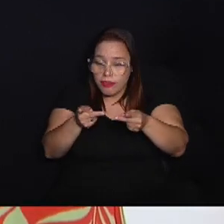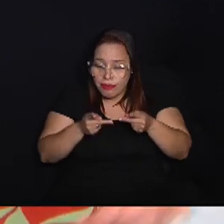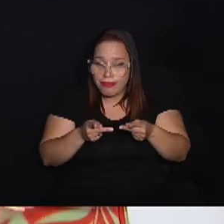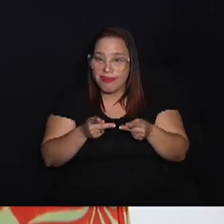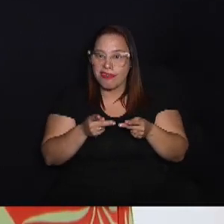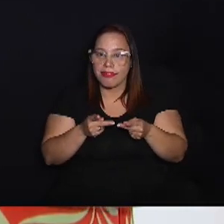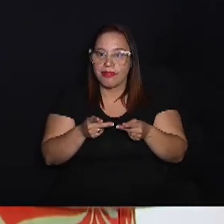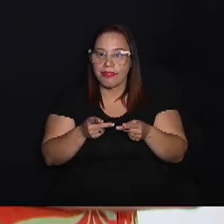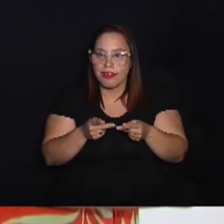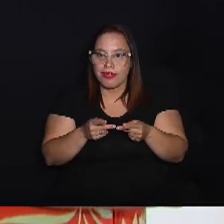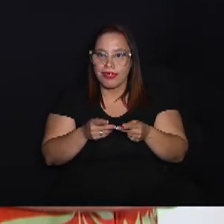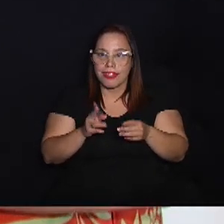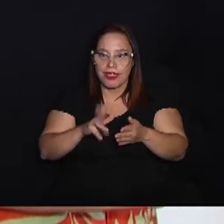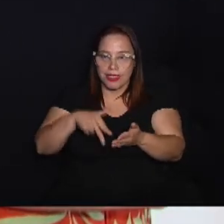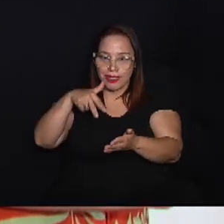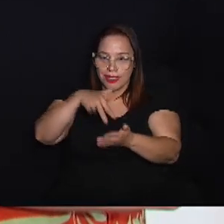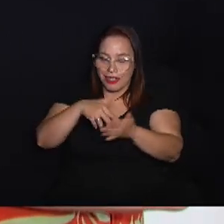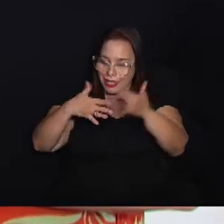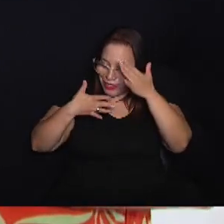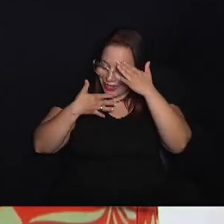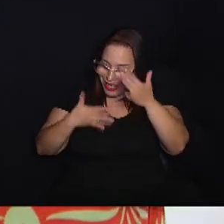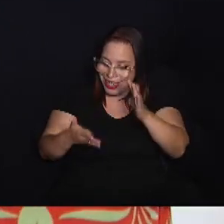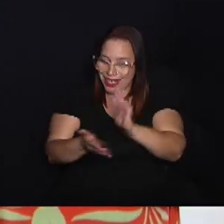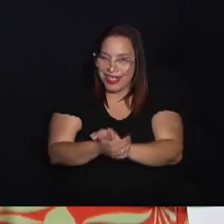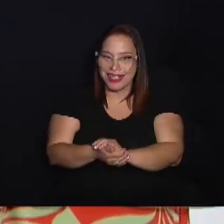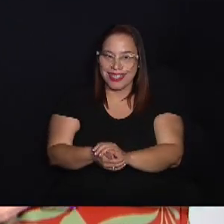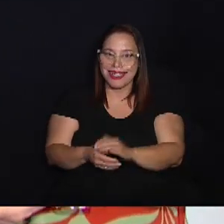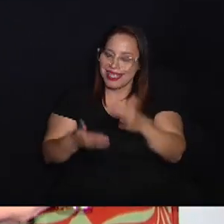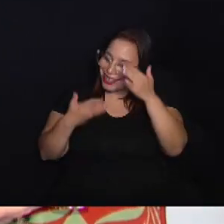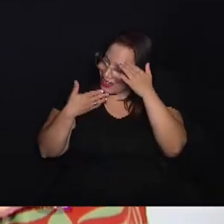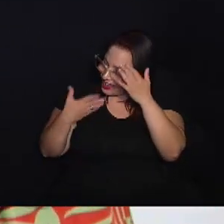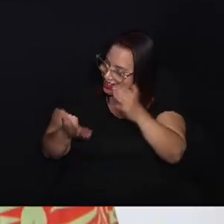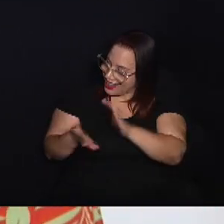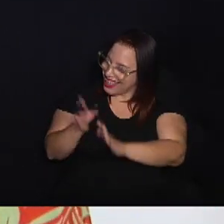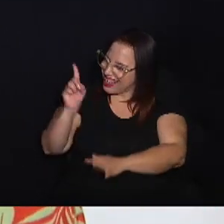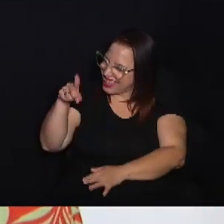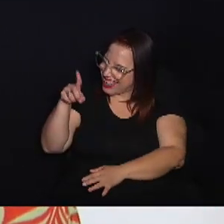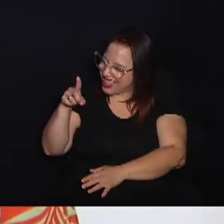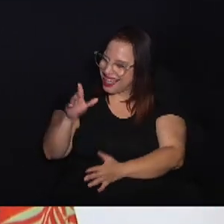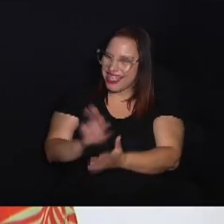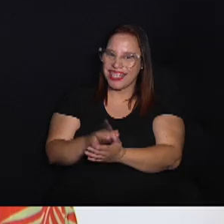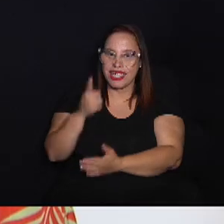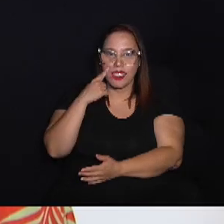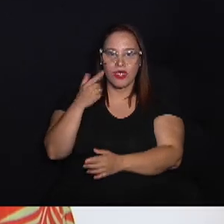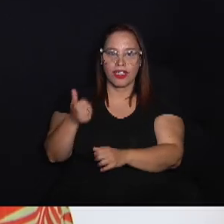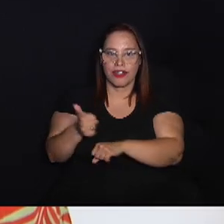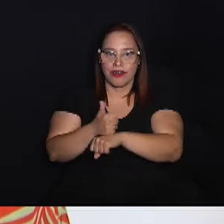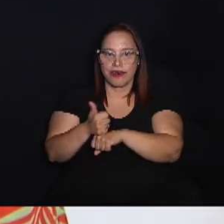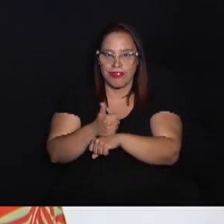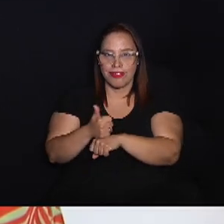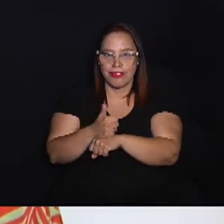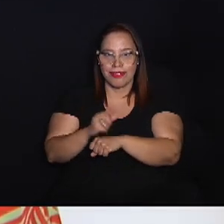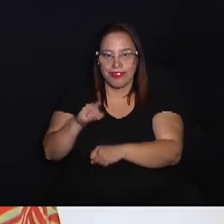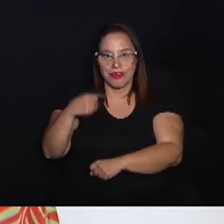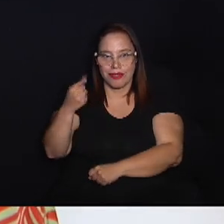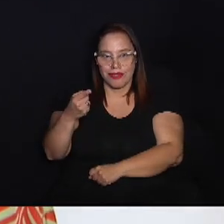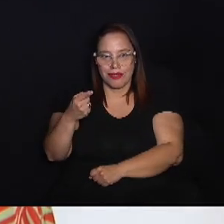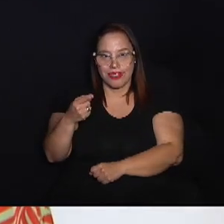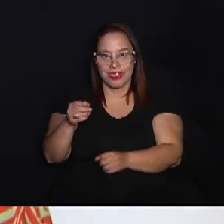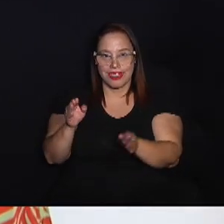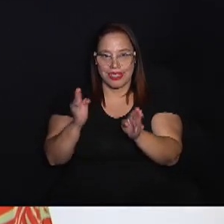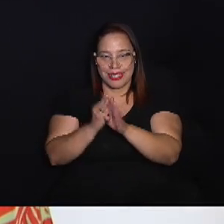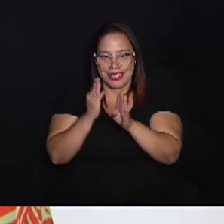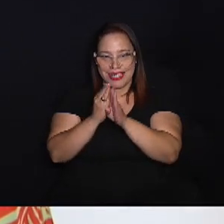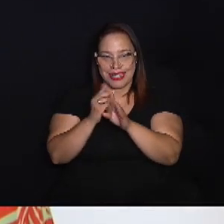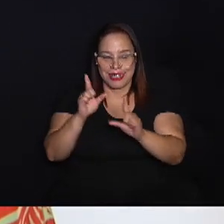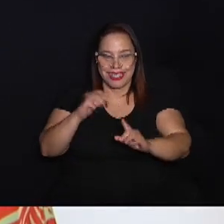convidados e eu fico à disposição. Muito obrigada. Nós que agradecemos. É isso aí, pessoal. Se liga na profissão. Daqui a pouquinho a gente se encontra.